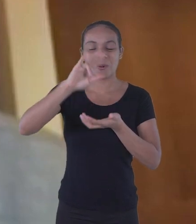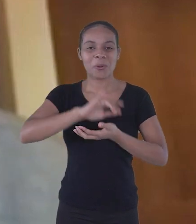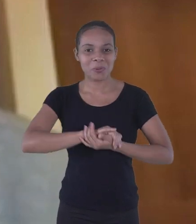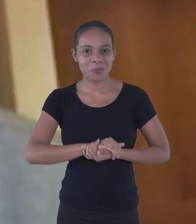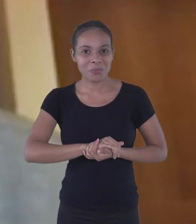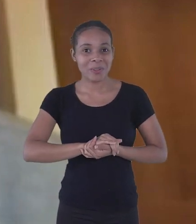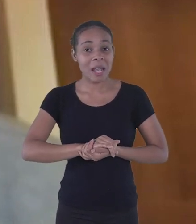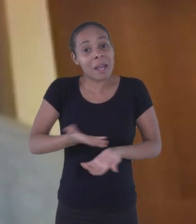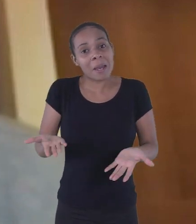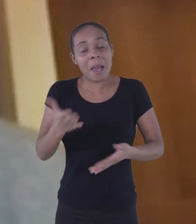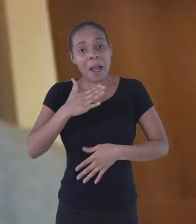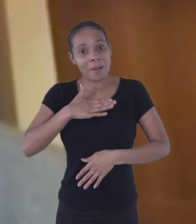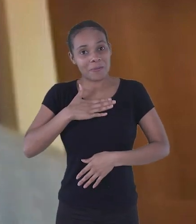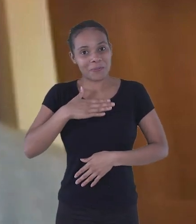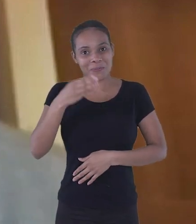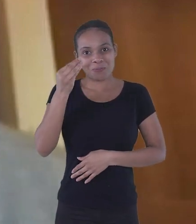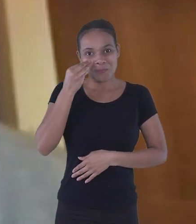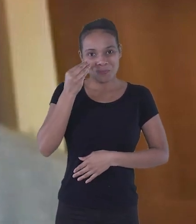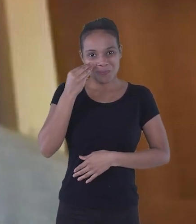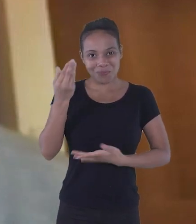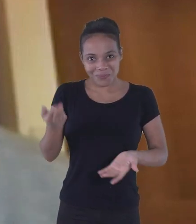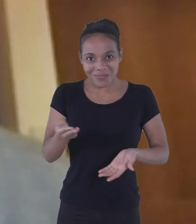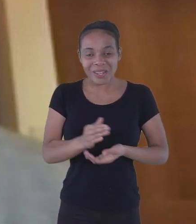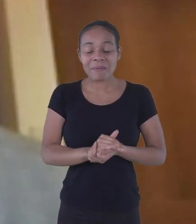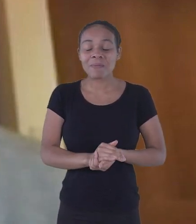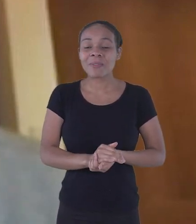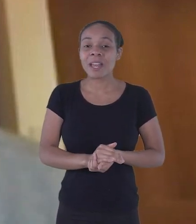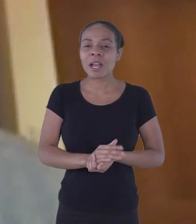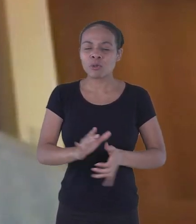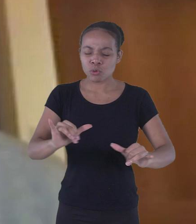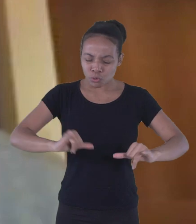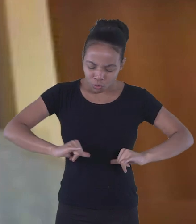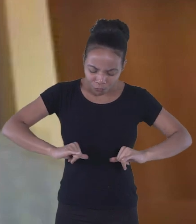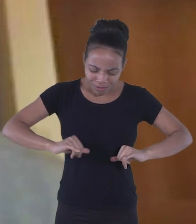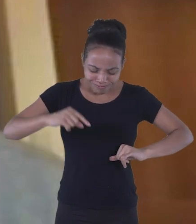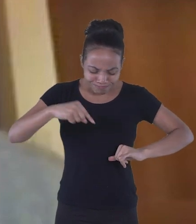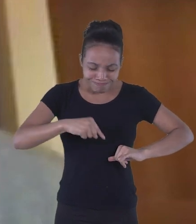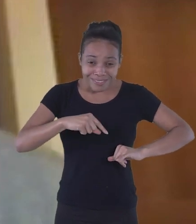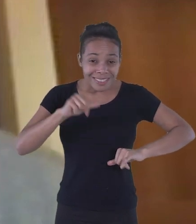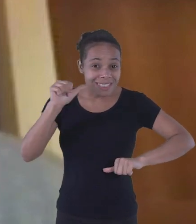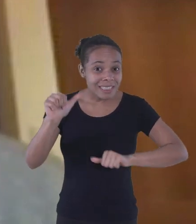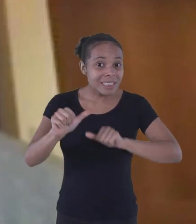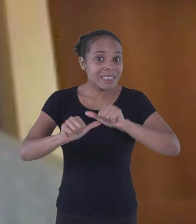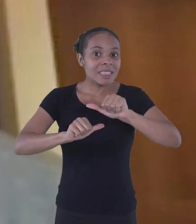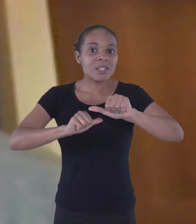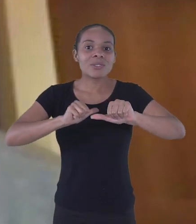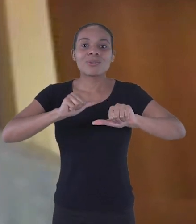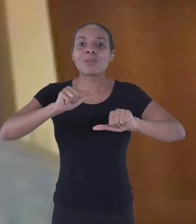Essa que foi a minha tentativa, transformar um sofrimento em narrativa